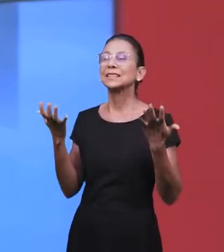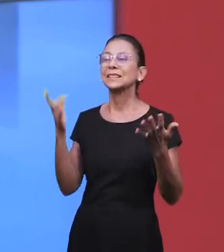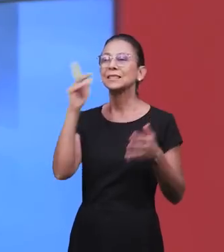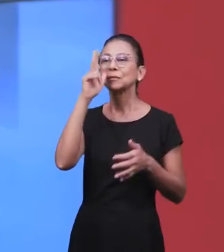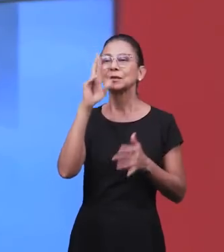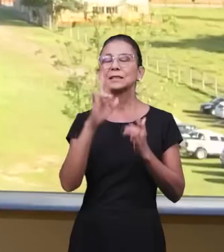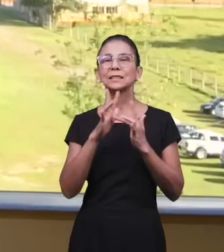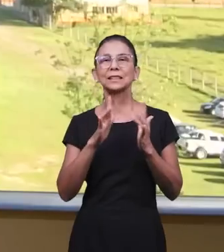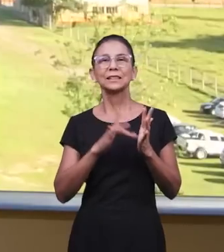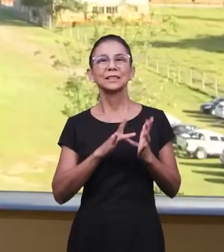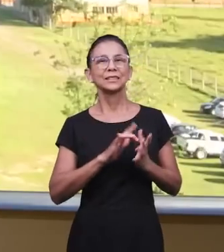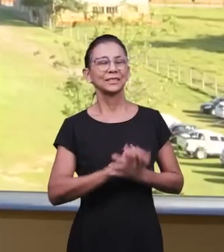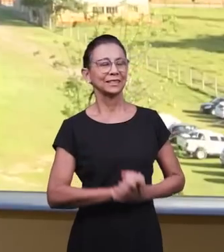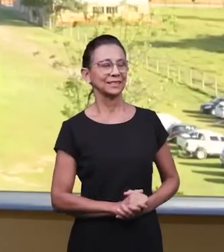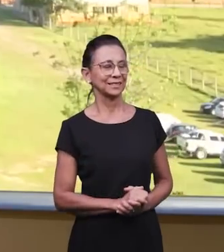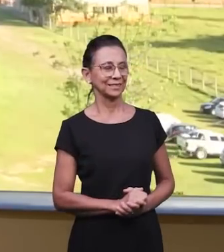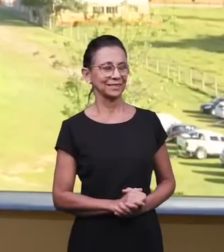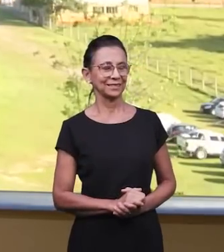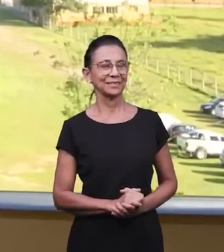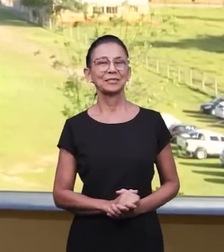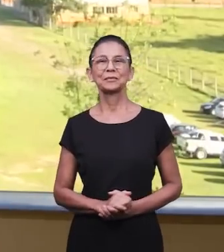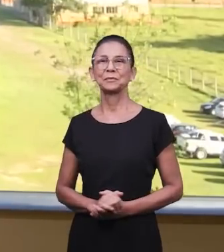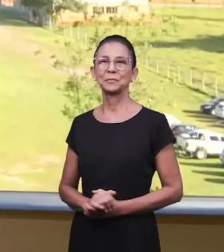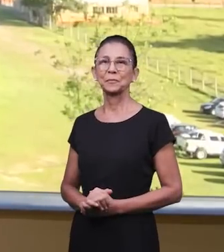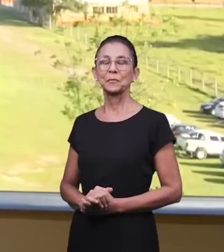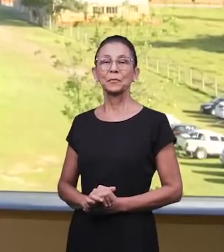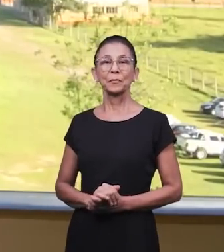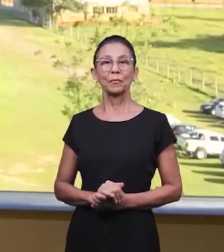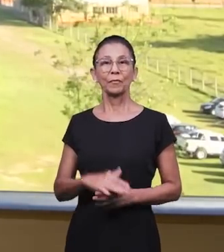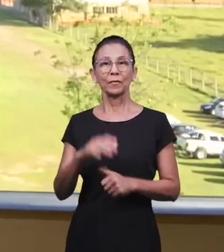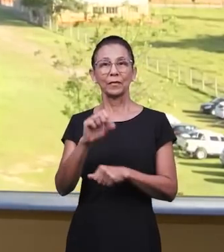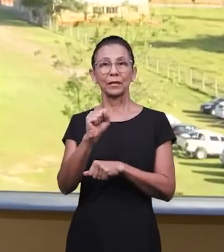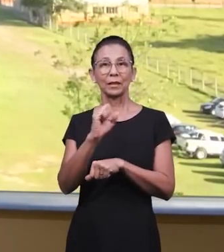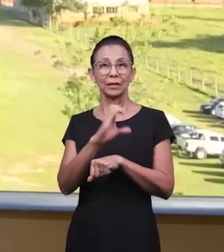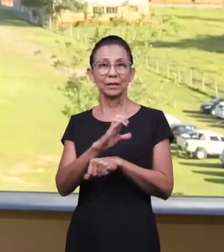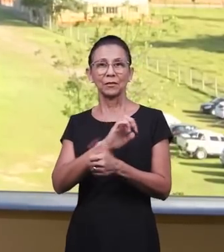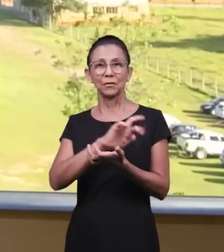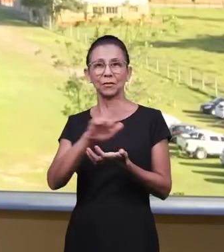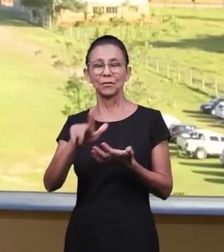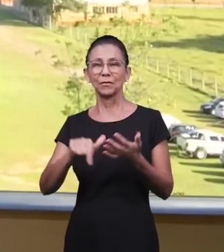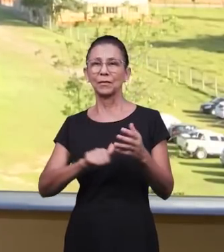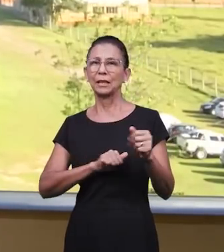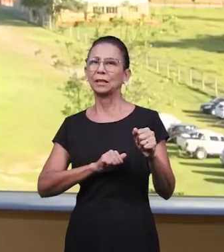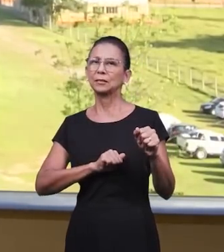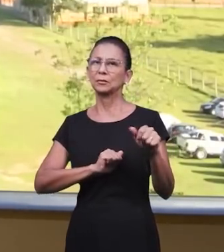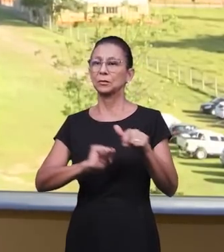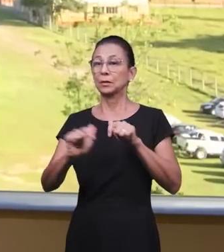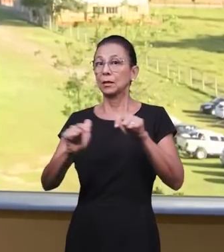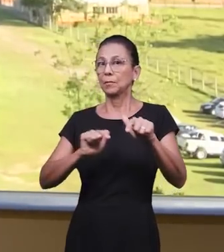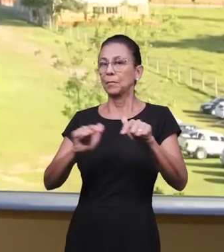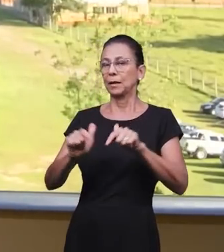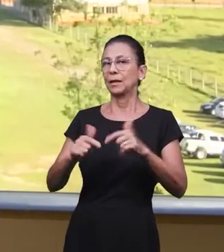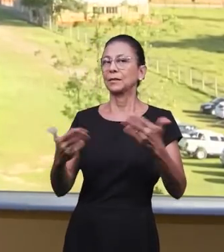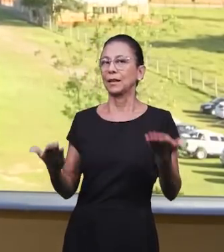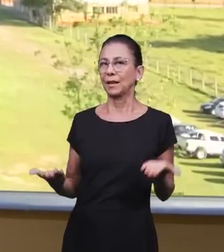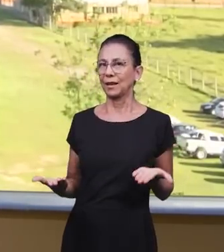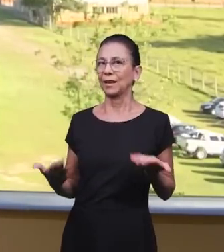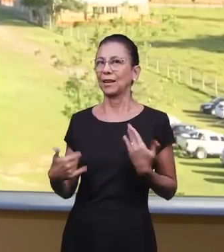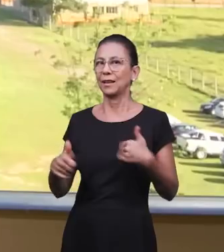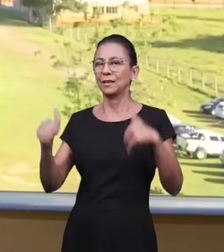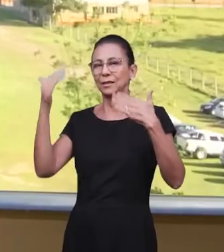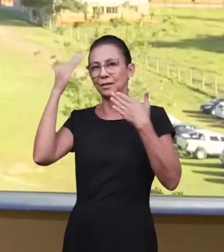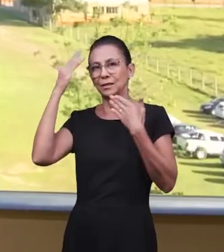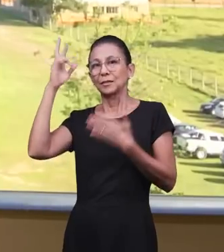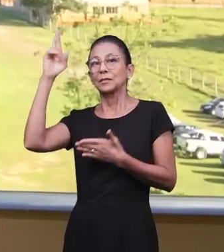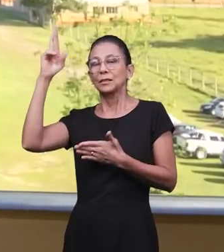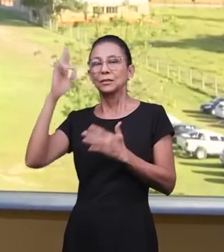irmã Patrícia. Paz do Senhor Jesus, Jorge. Aqui em Santa Catarina nós tivemos diversas atividades realizadas para a honra e glória do nome do